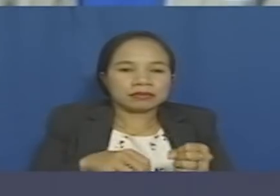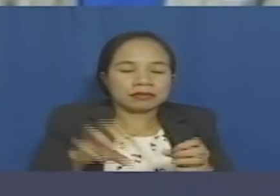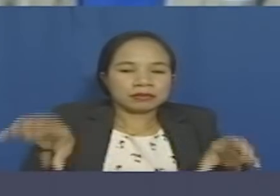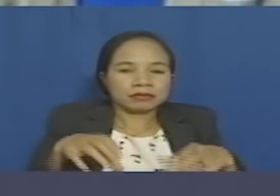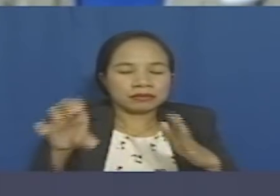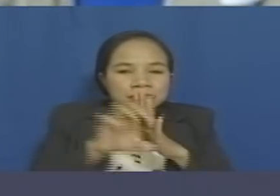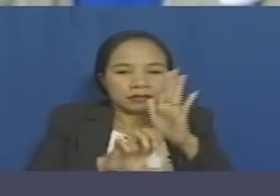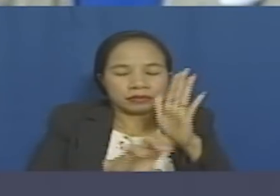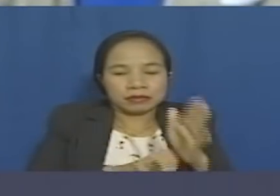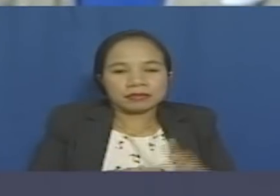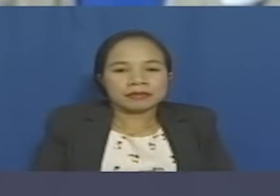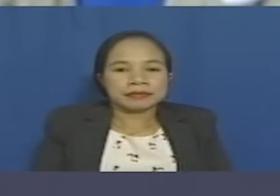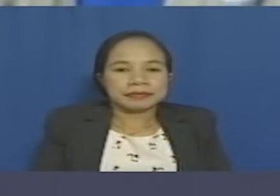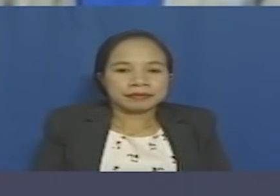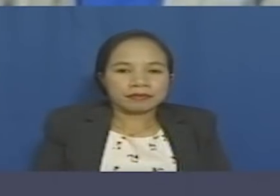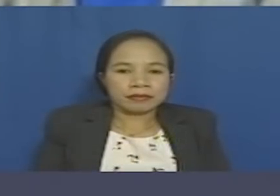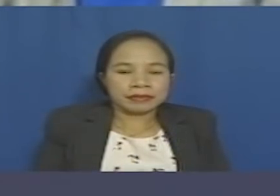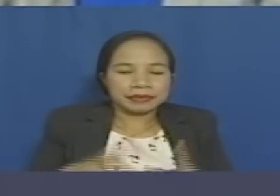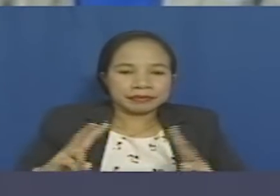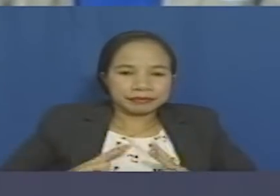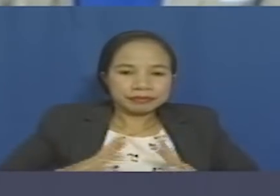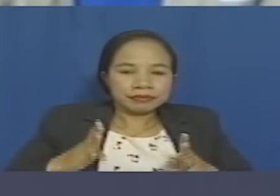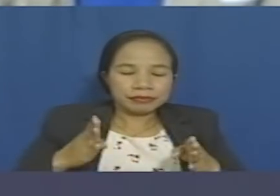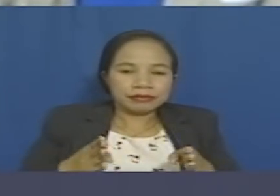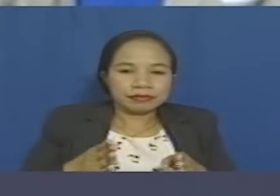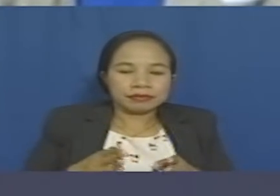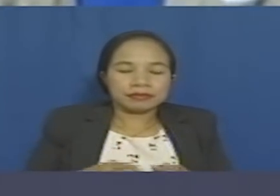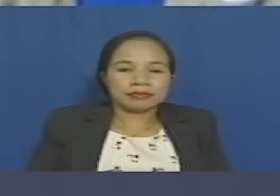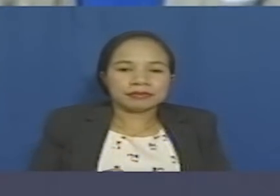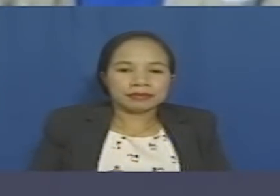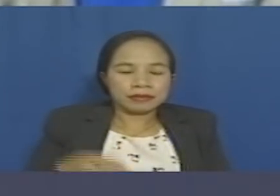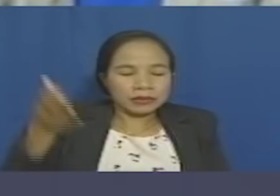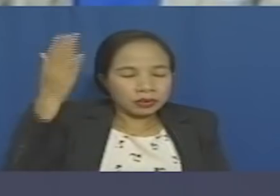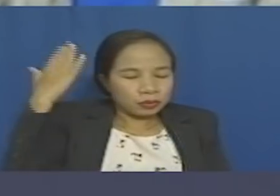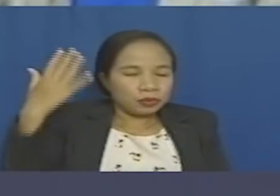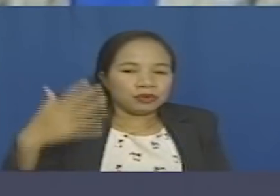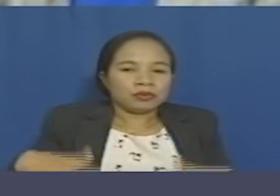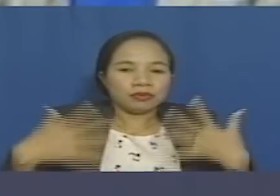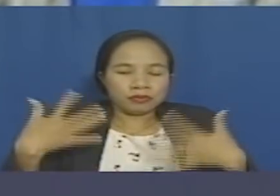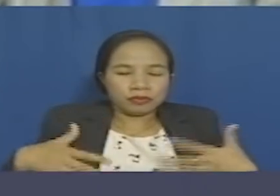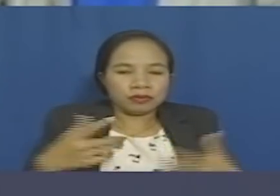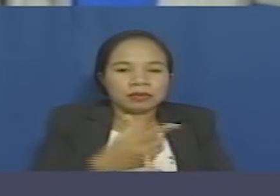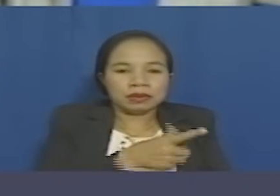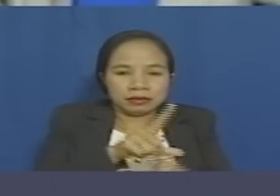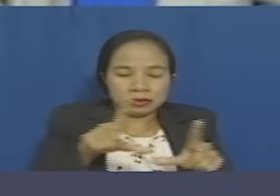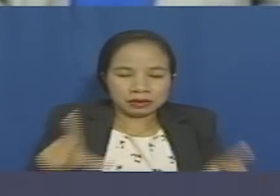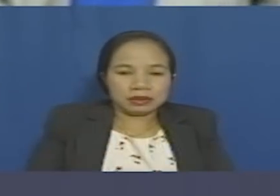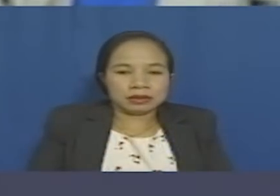Filomeno de Deus ema veterano sida ne be ke ulu luta ba liberta patria